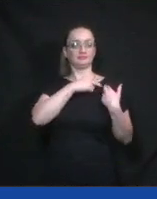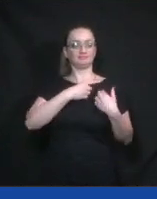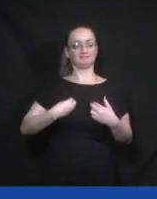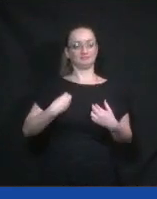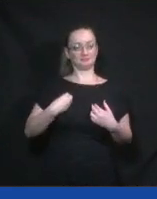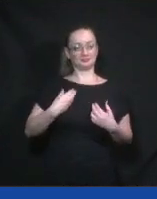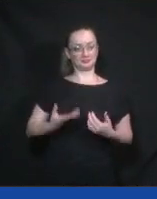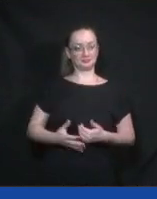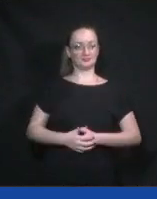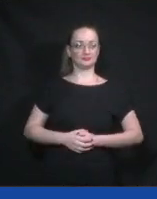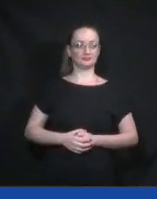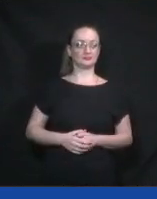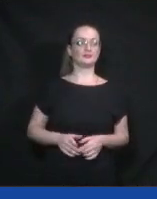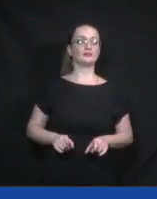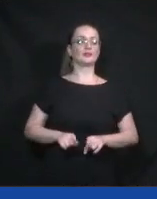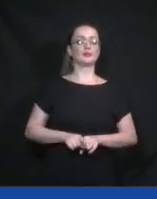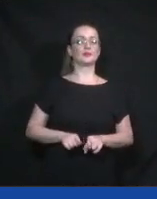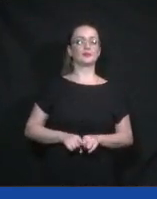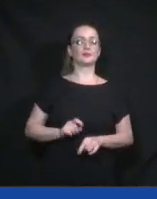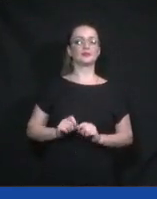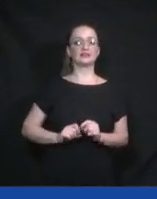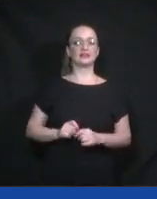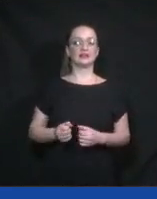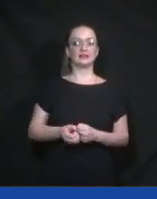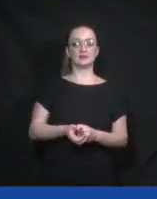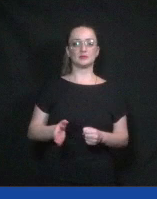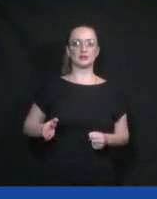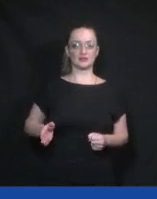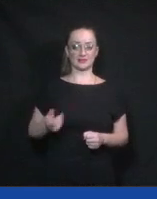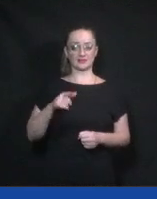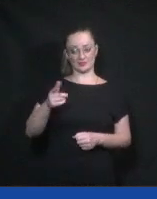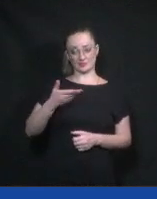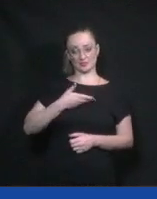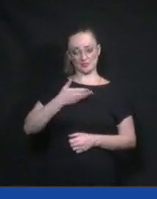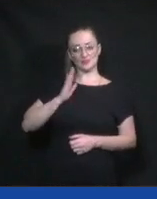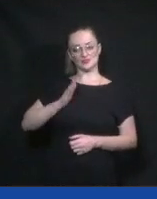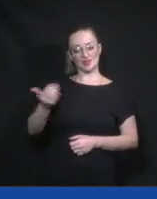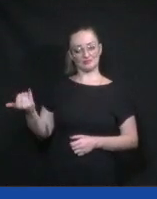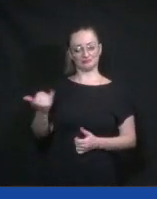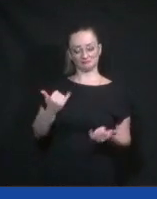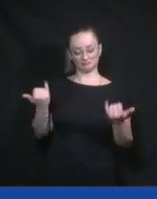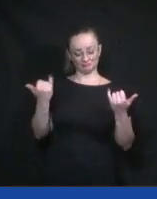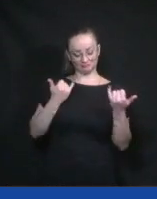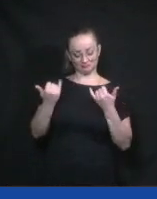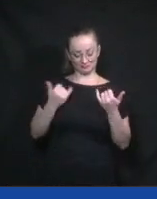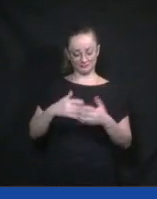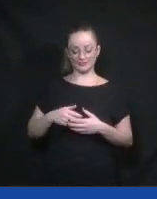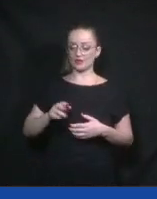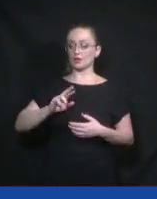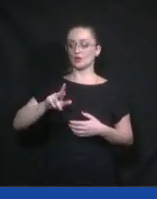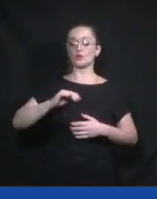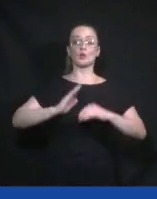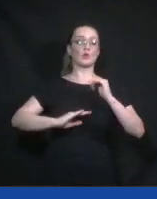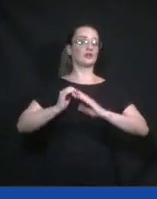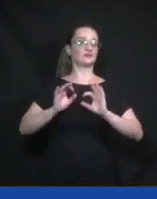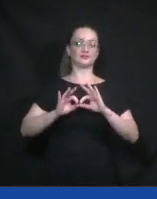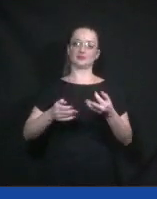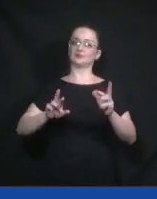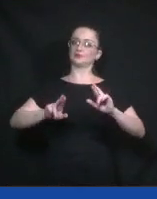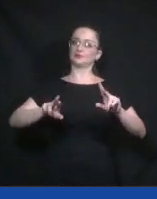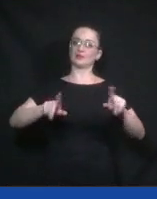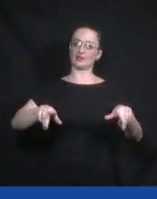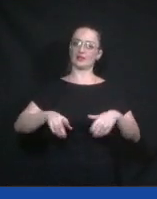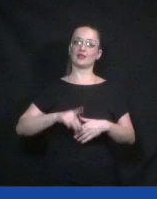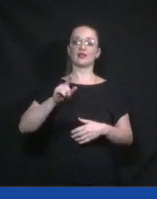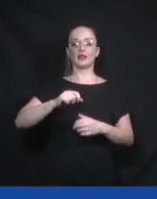estou Além disso democracia como meus colegas aqui do painel anteriores eram não é uma atividade simples e